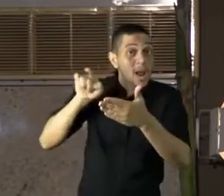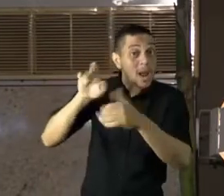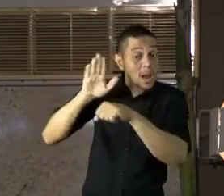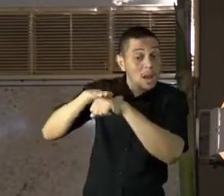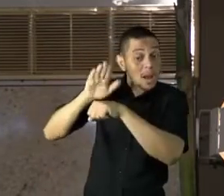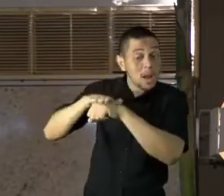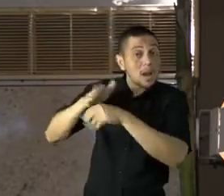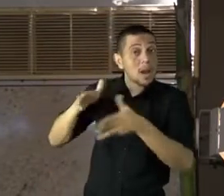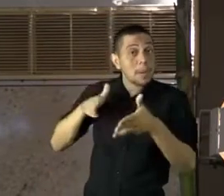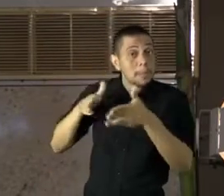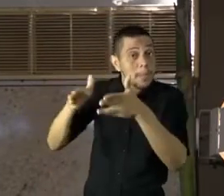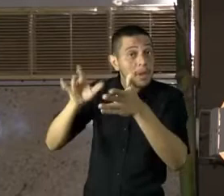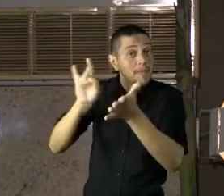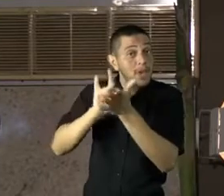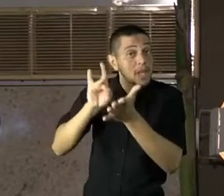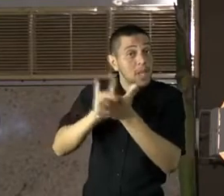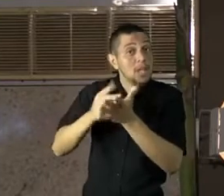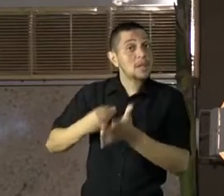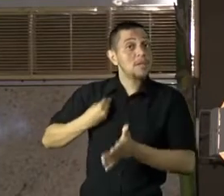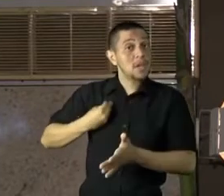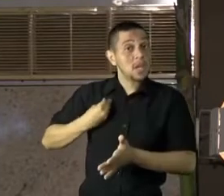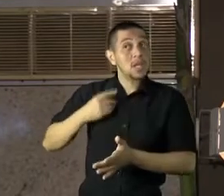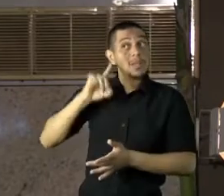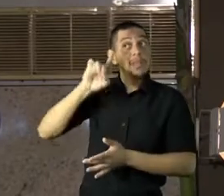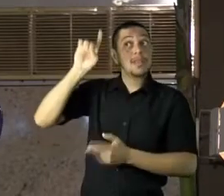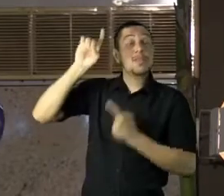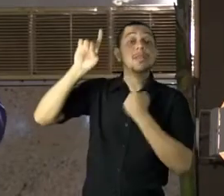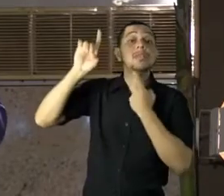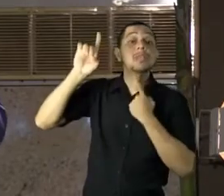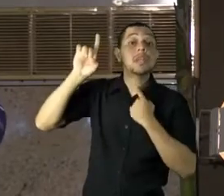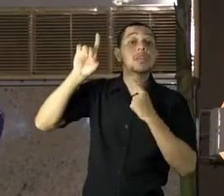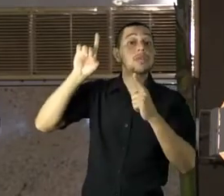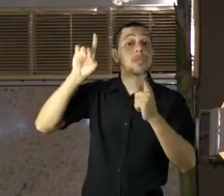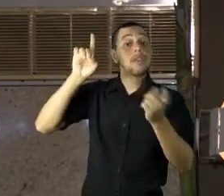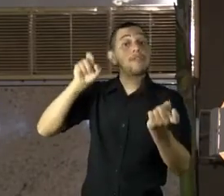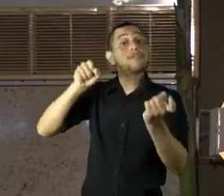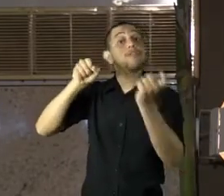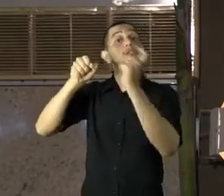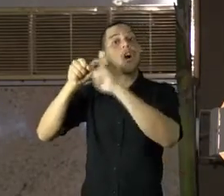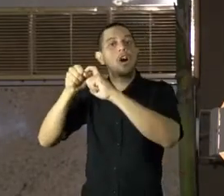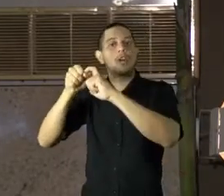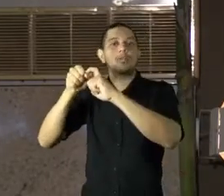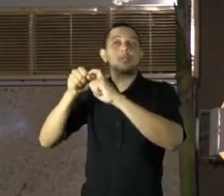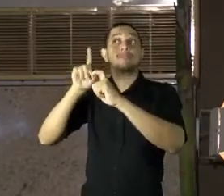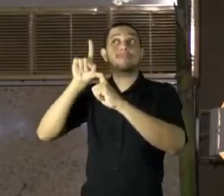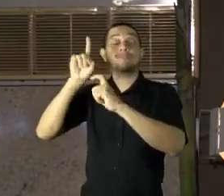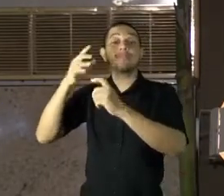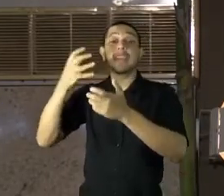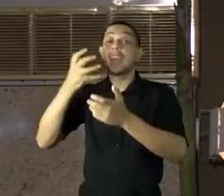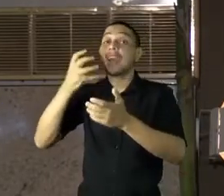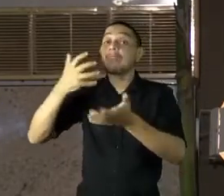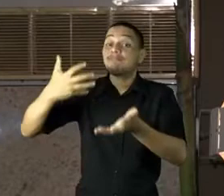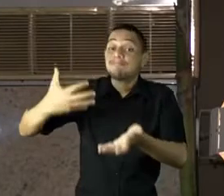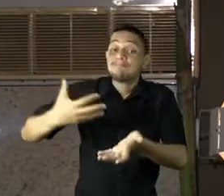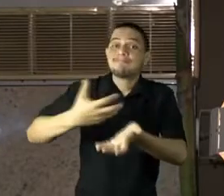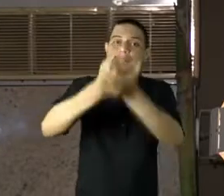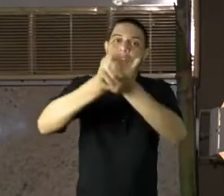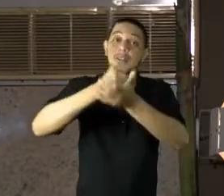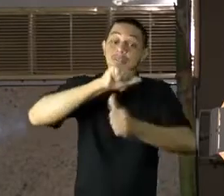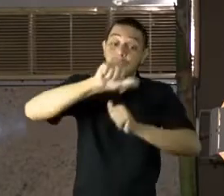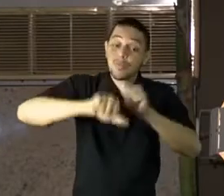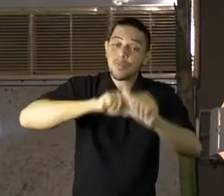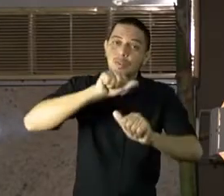EA vida Deus deseja termos de volta deus deseja resgatar mos Deus deseja restaurar mos